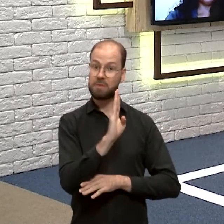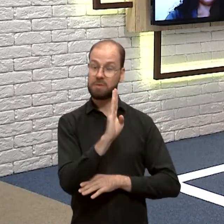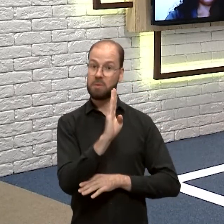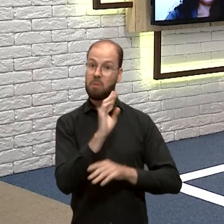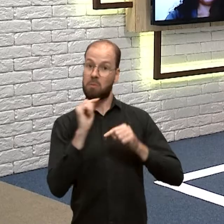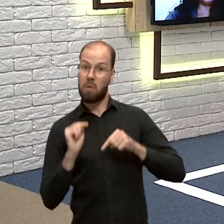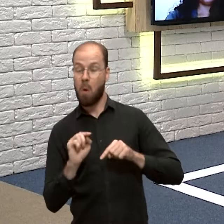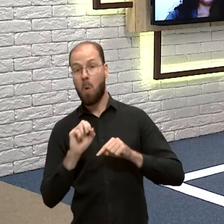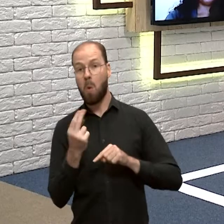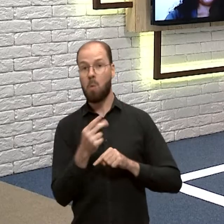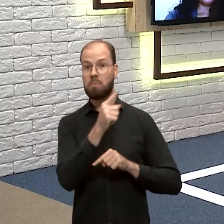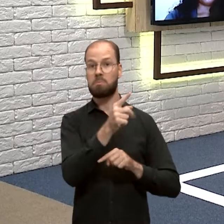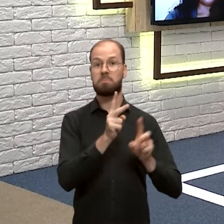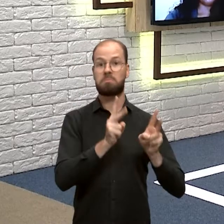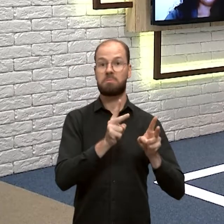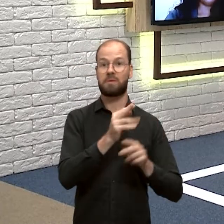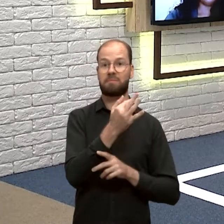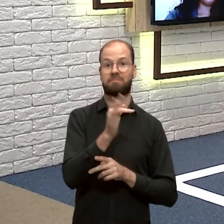mesmo.